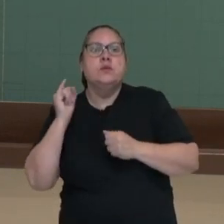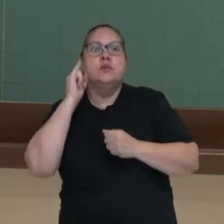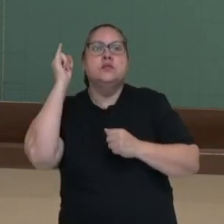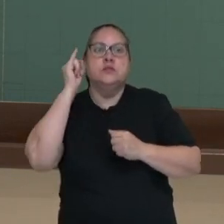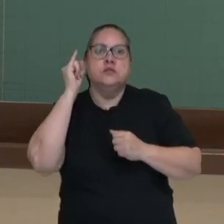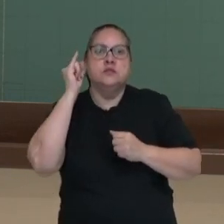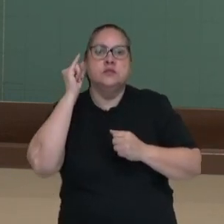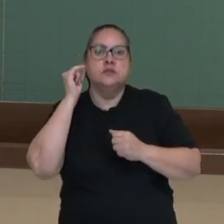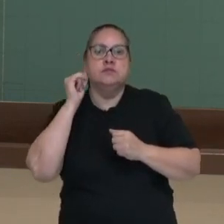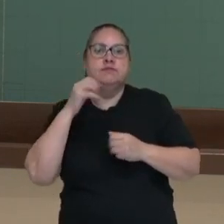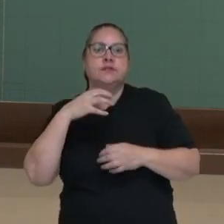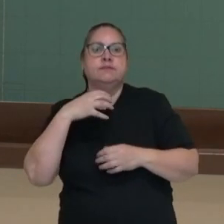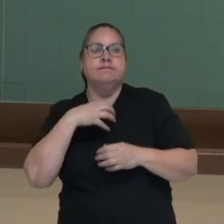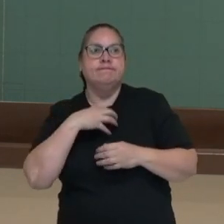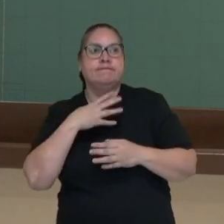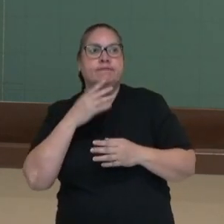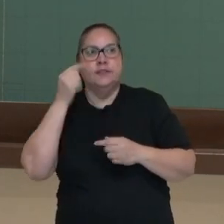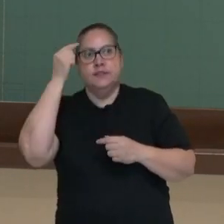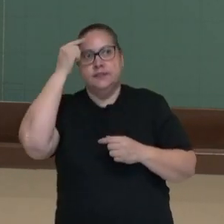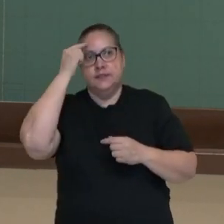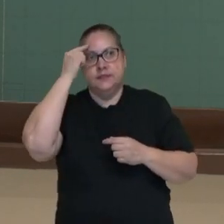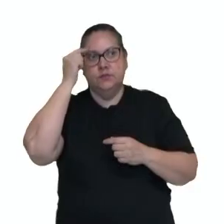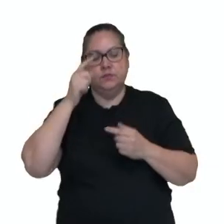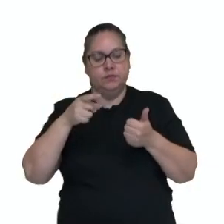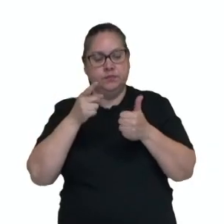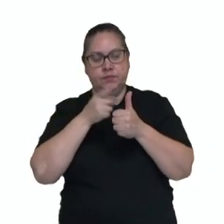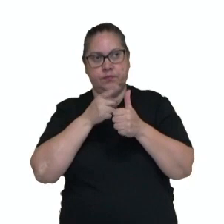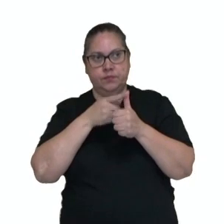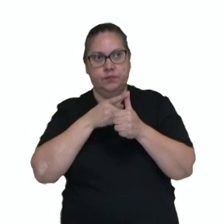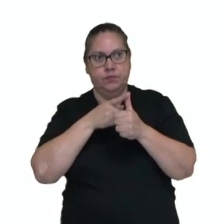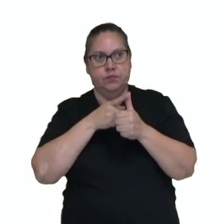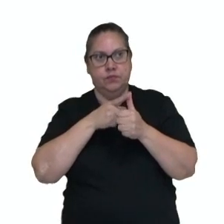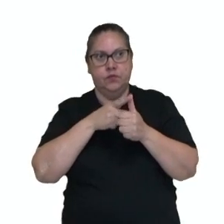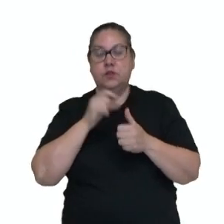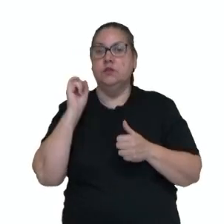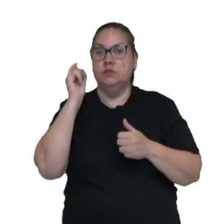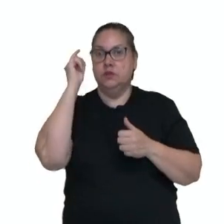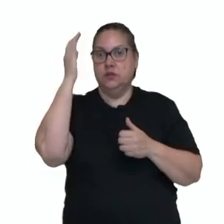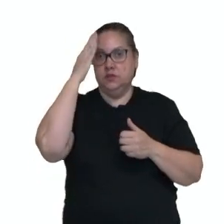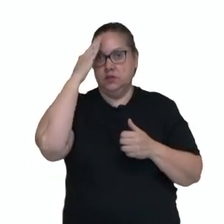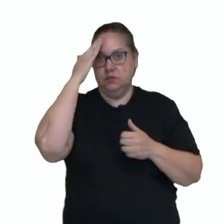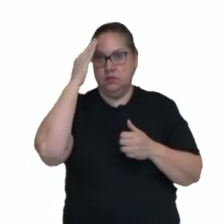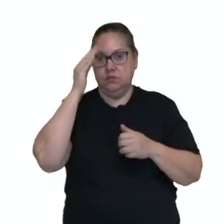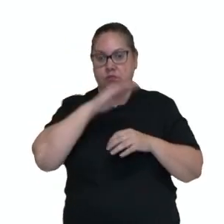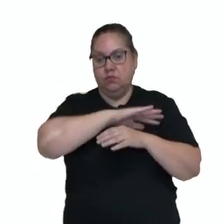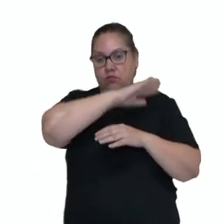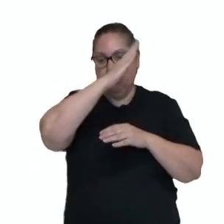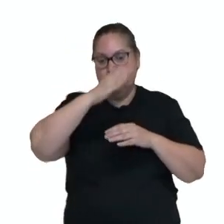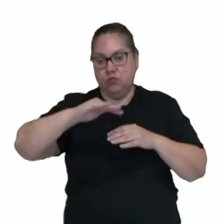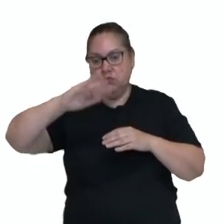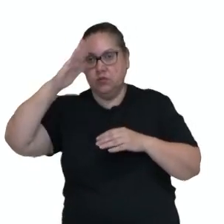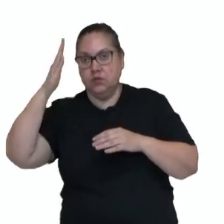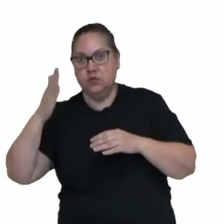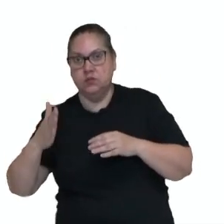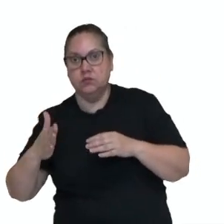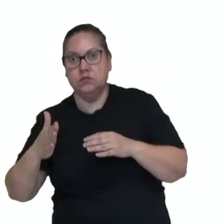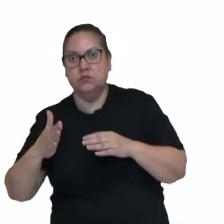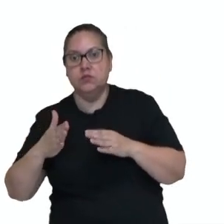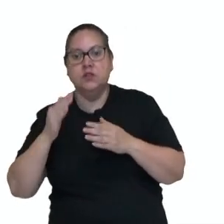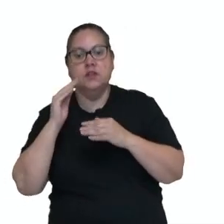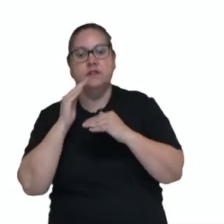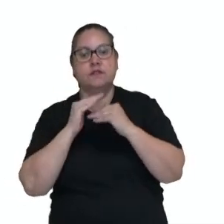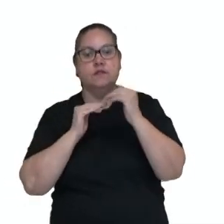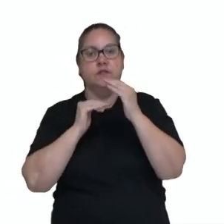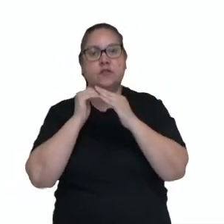relevo nesse sentido? Pensamos então primeiro ali, que é importante saber que o relevo brasileiro é